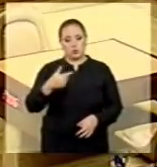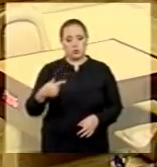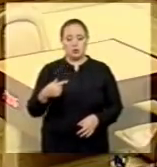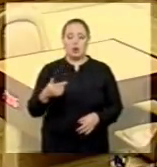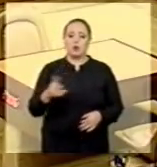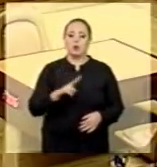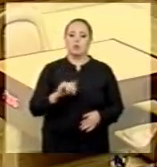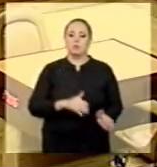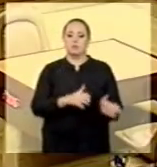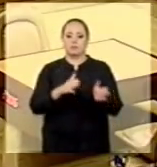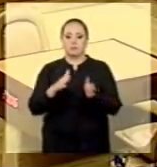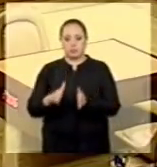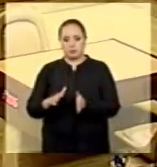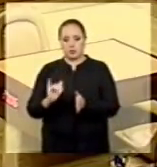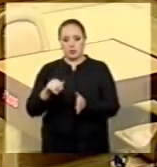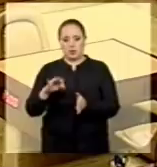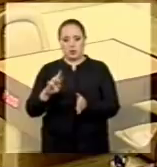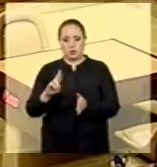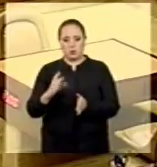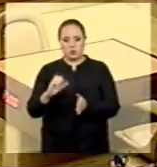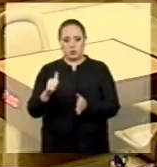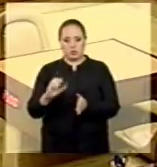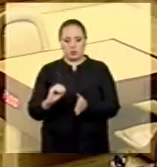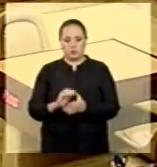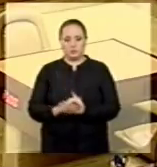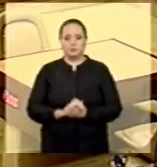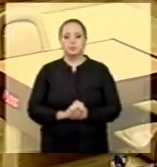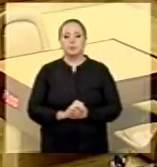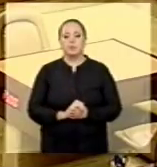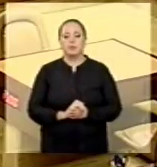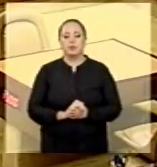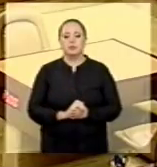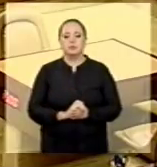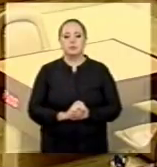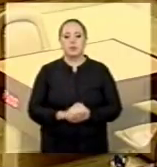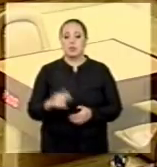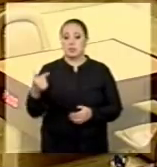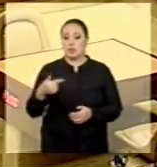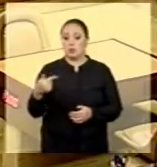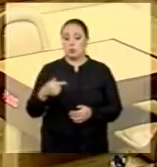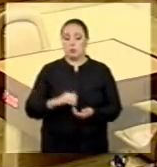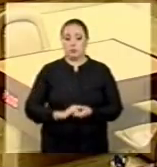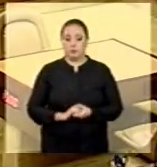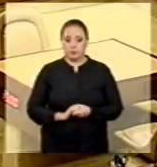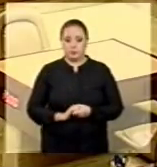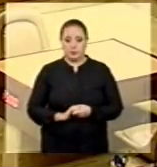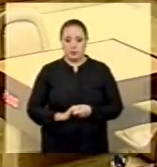instrução processual da ação penal. Sétima ação,